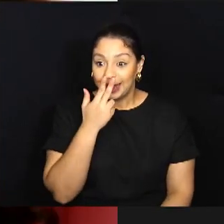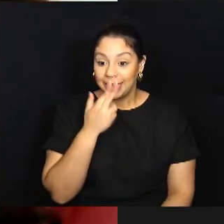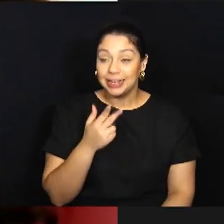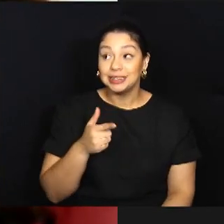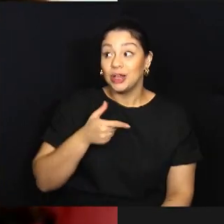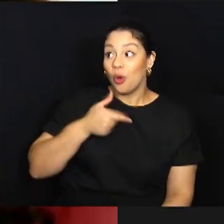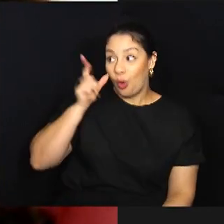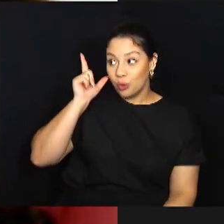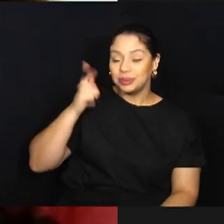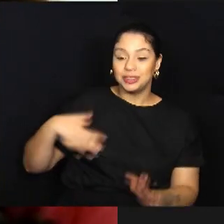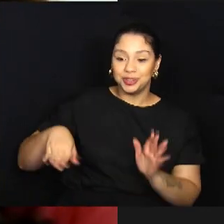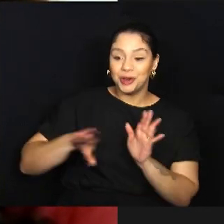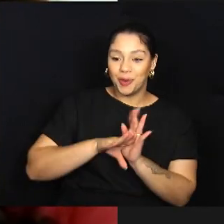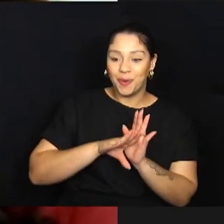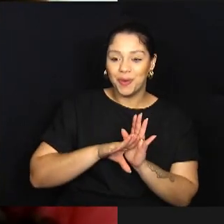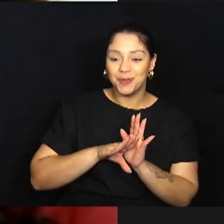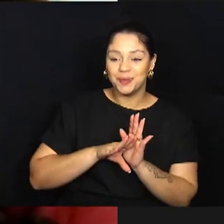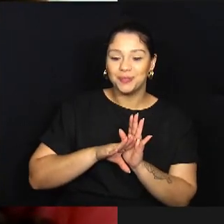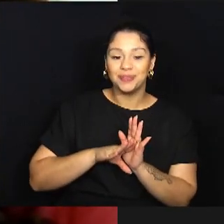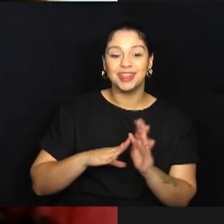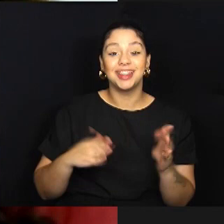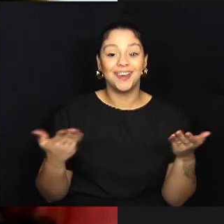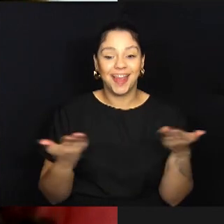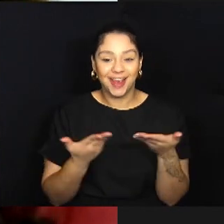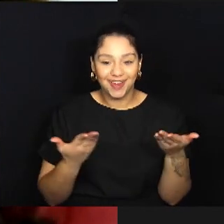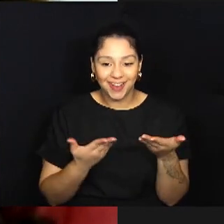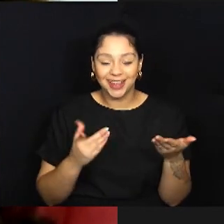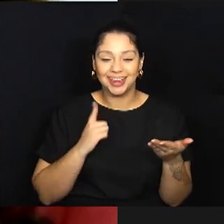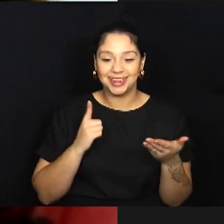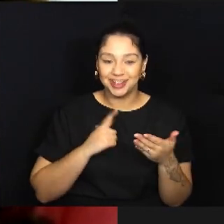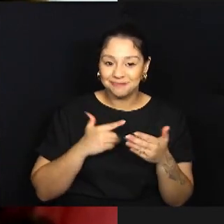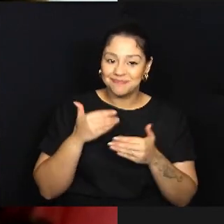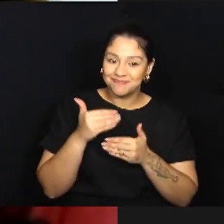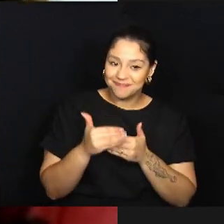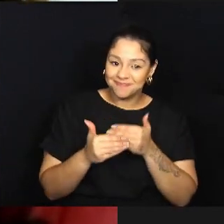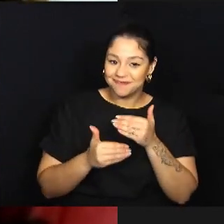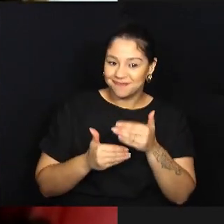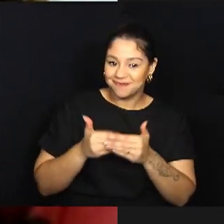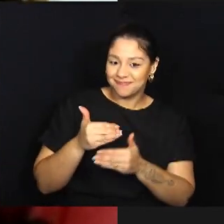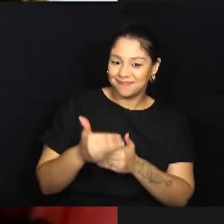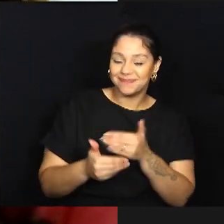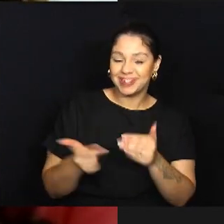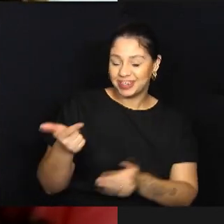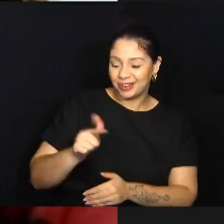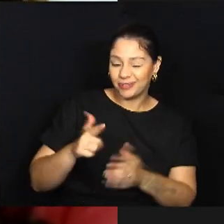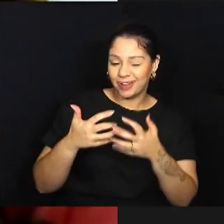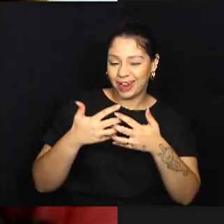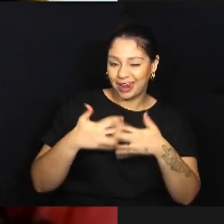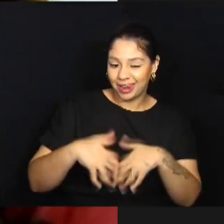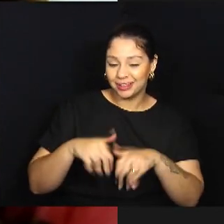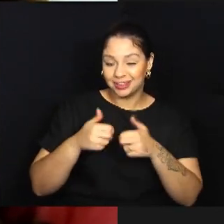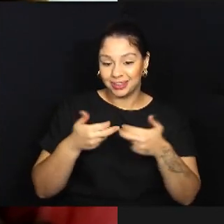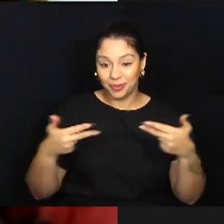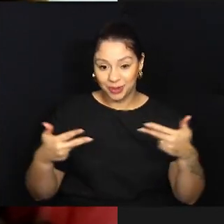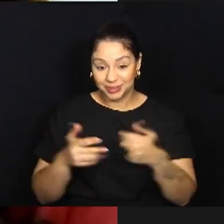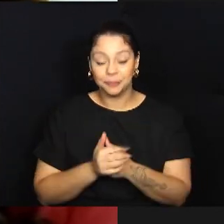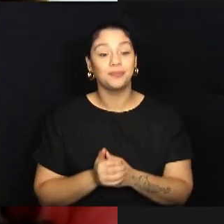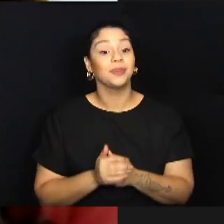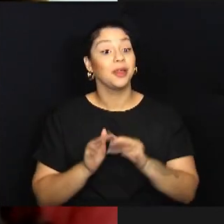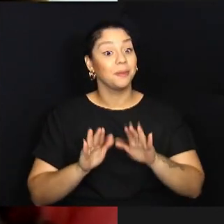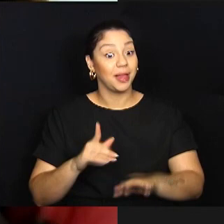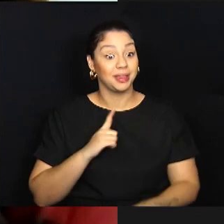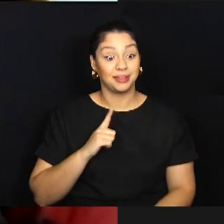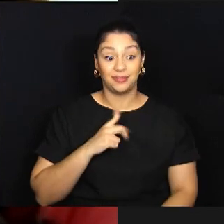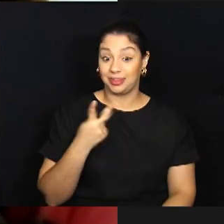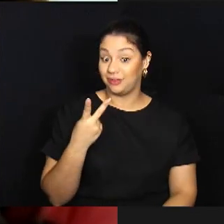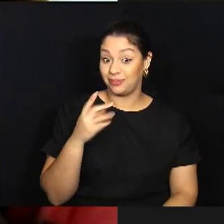de viagem, então agora é que a coisa vai entrar nos eixos de novo, enfim, organizar as coisas. Mas foram 20